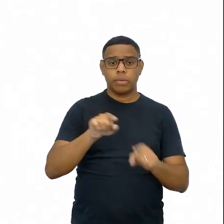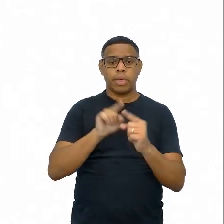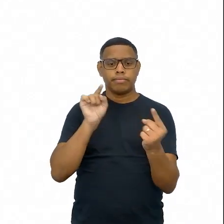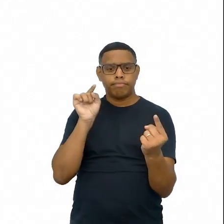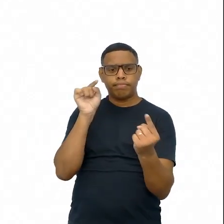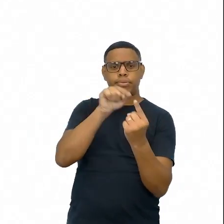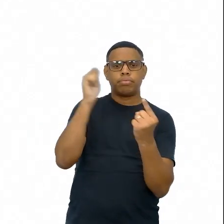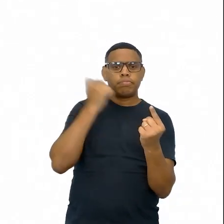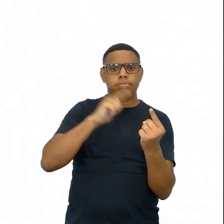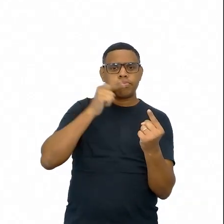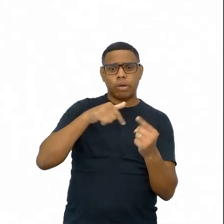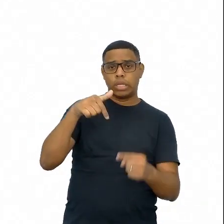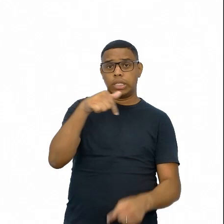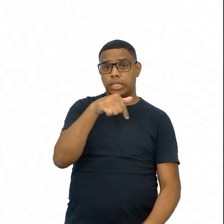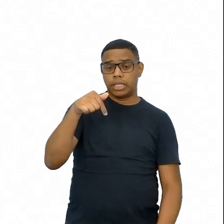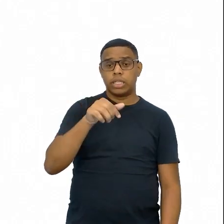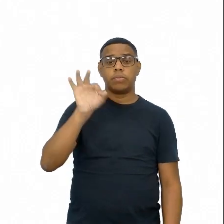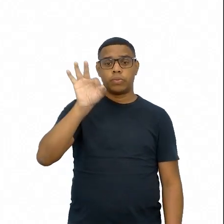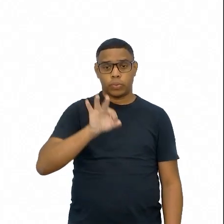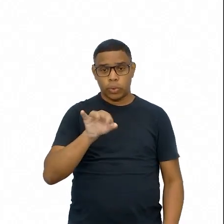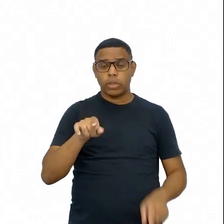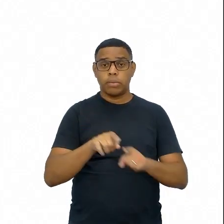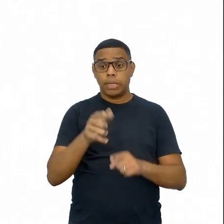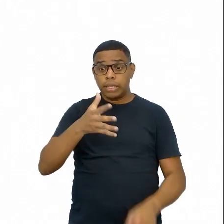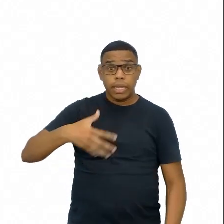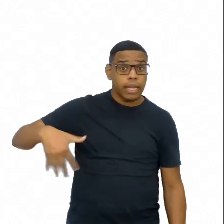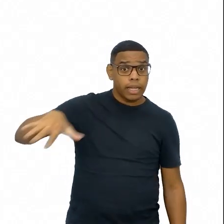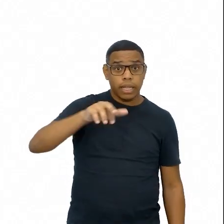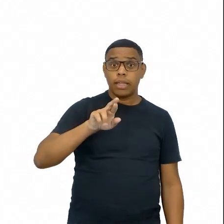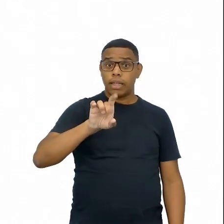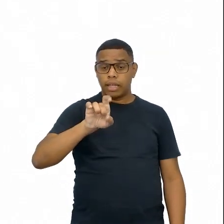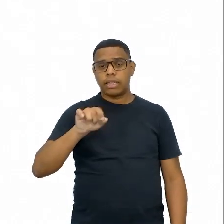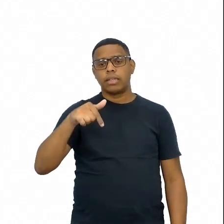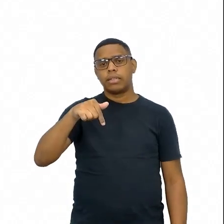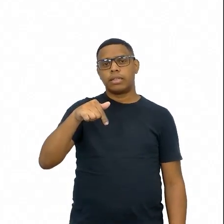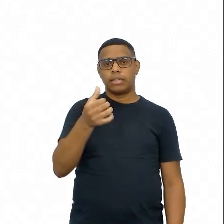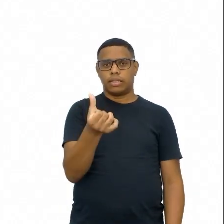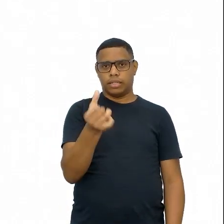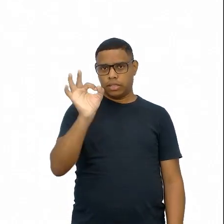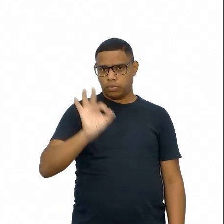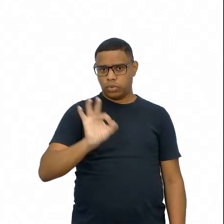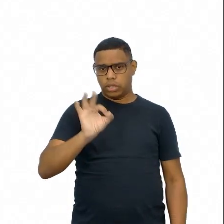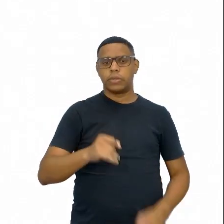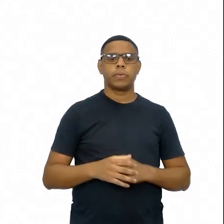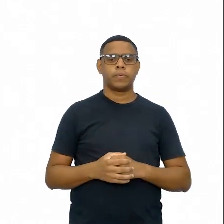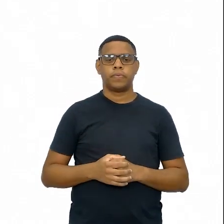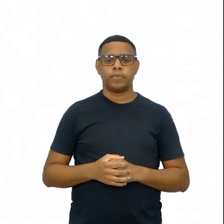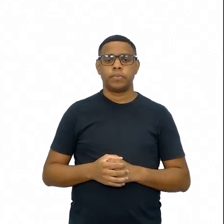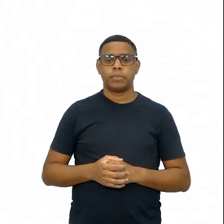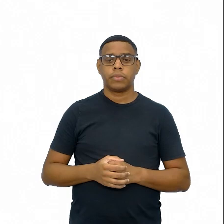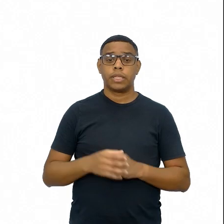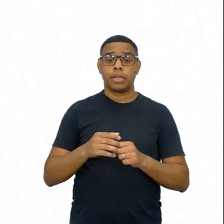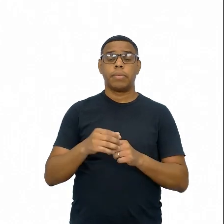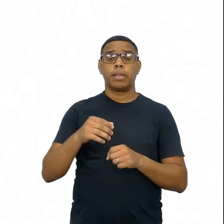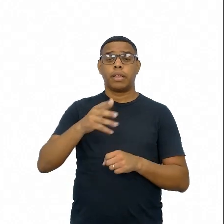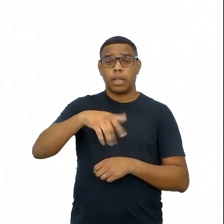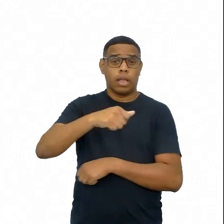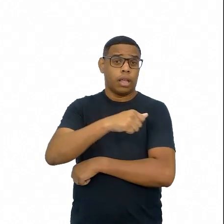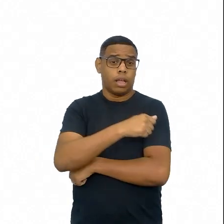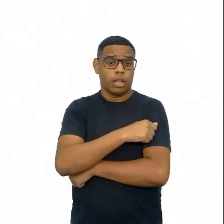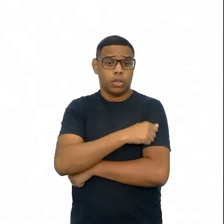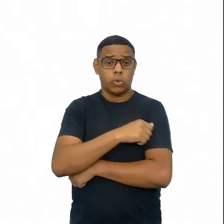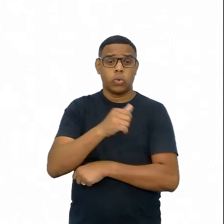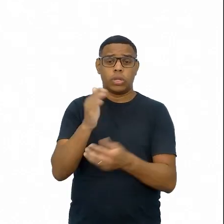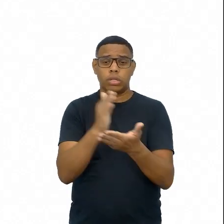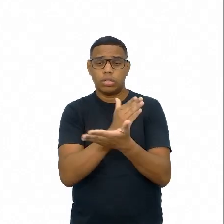acerto foi de 77% e da rede 76%, né? Tivemos uma distribuição média dos estudantes